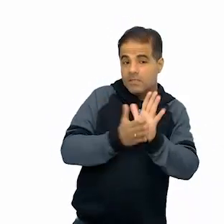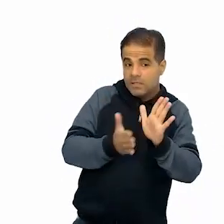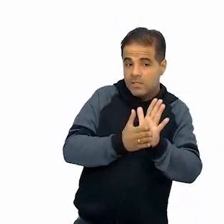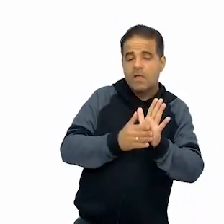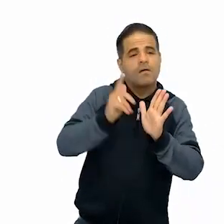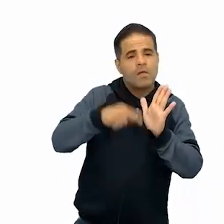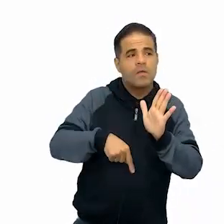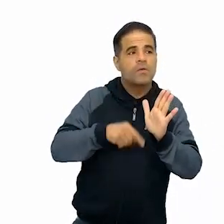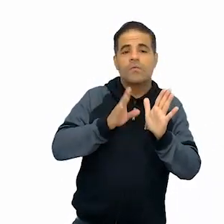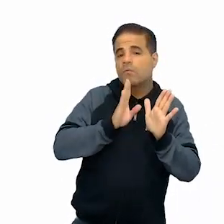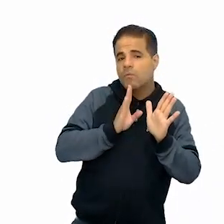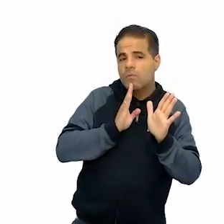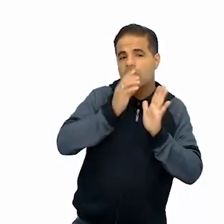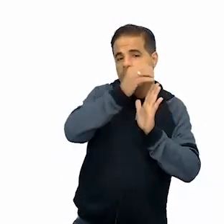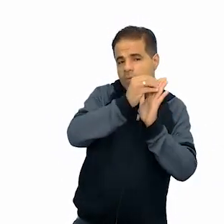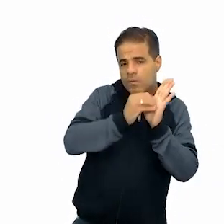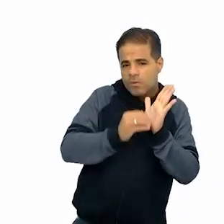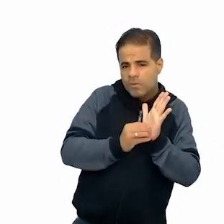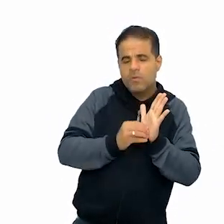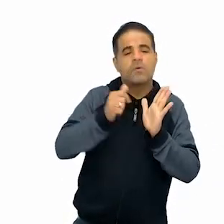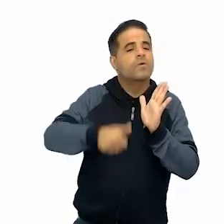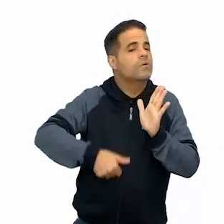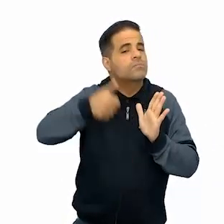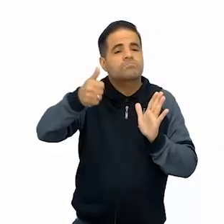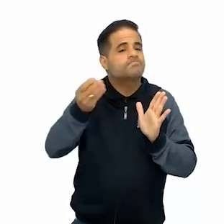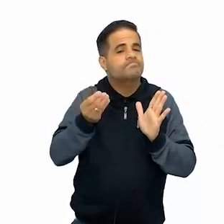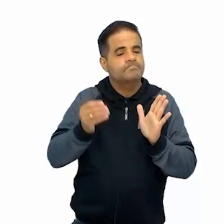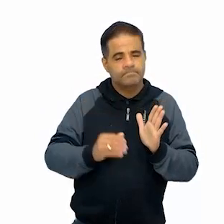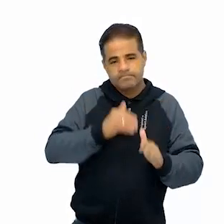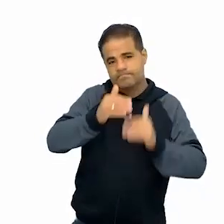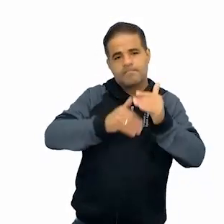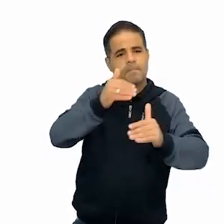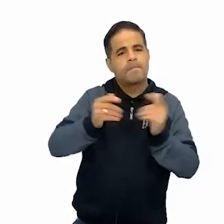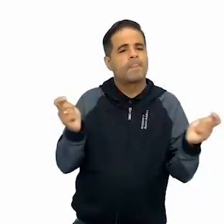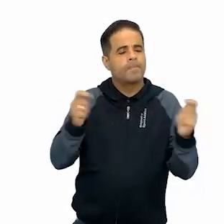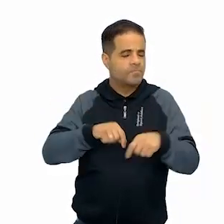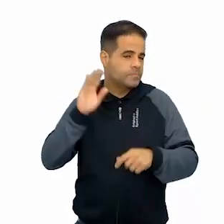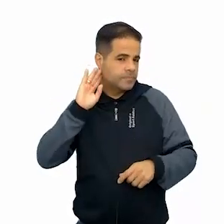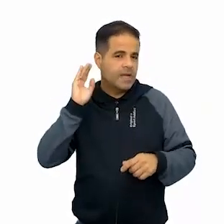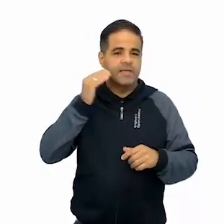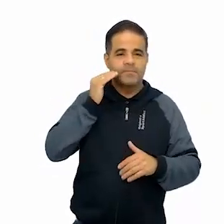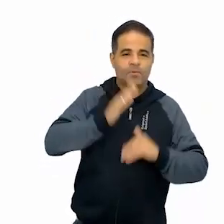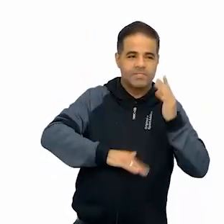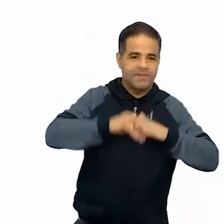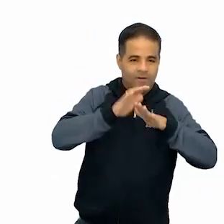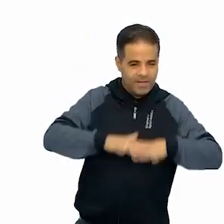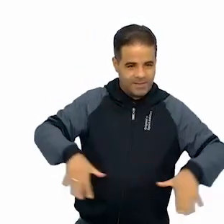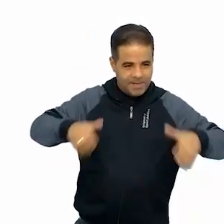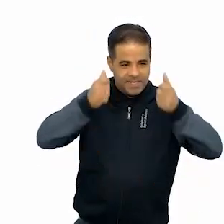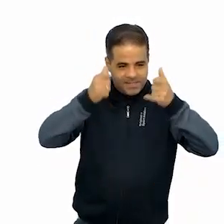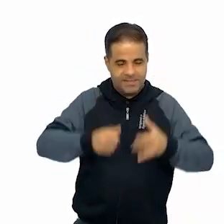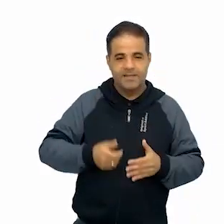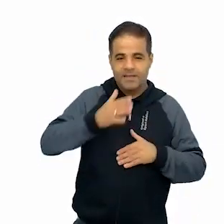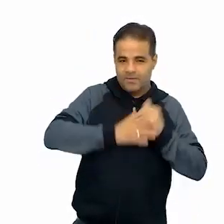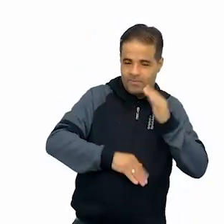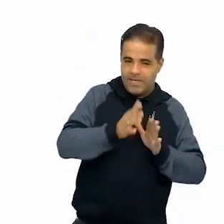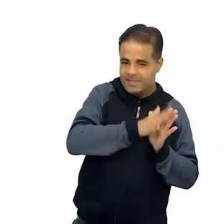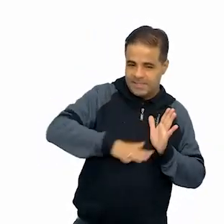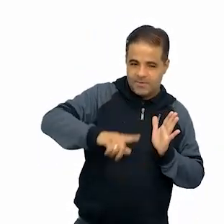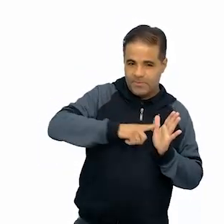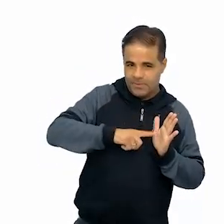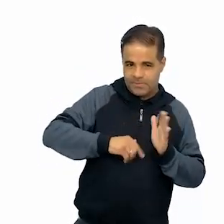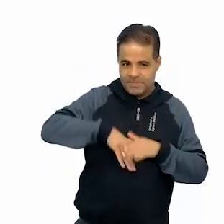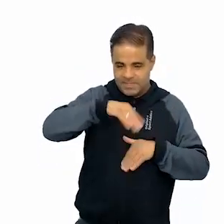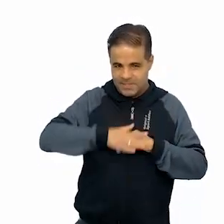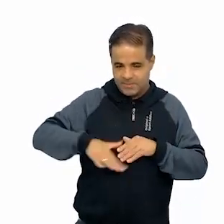não só conhecer melhor a ave, como também avançar na competência leitora. A ficha técnica pode favorecer a